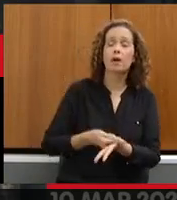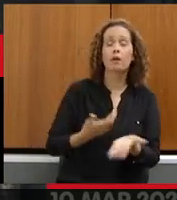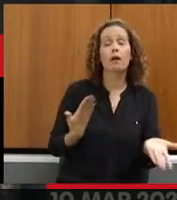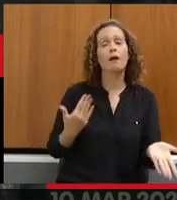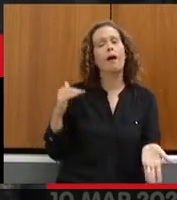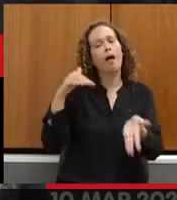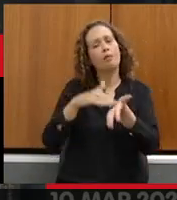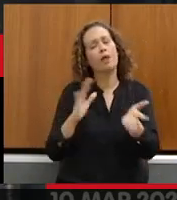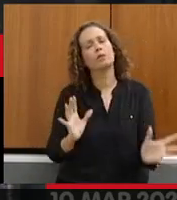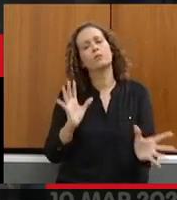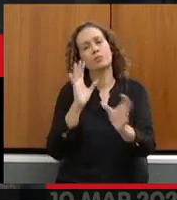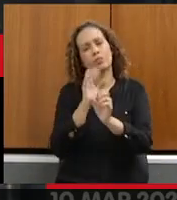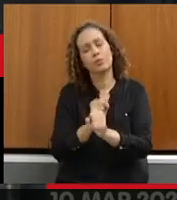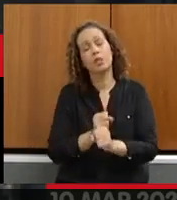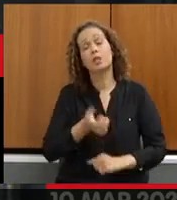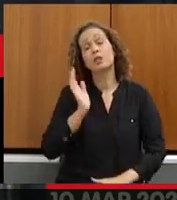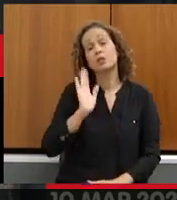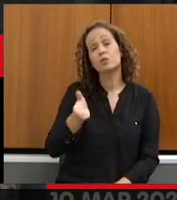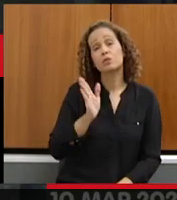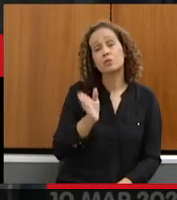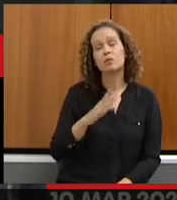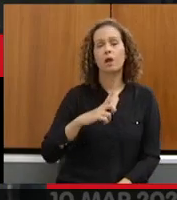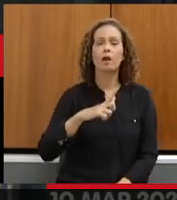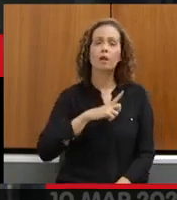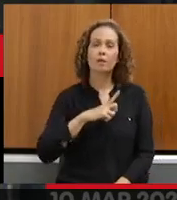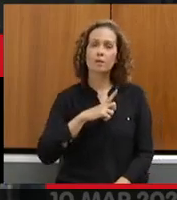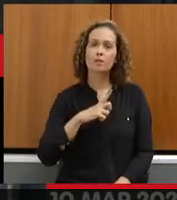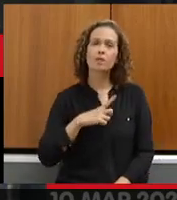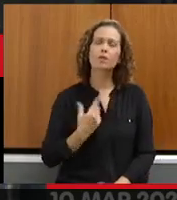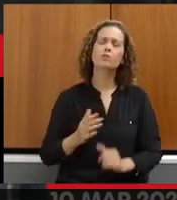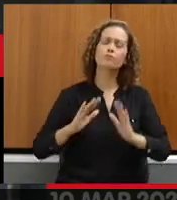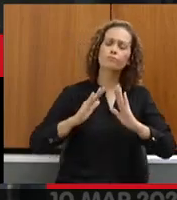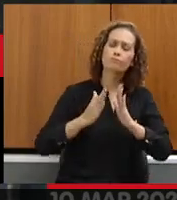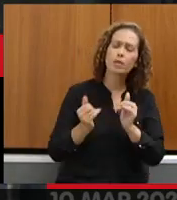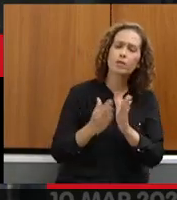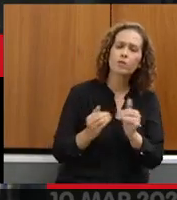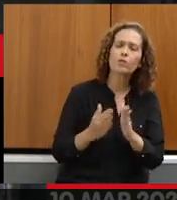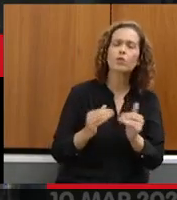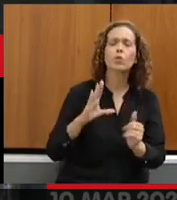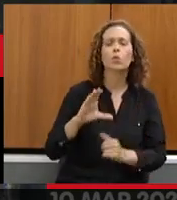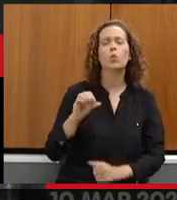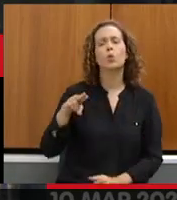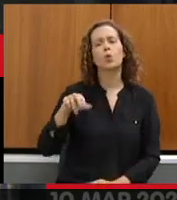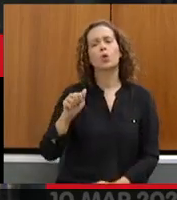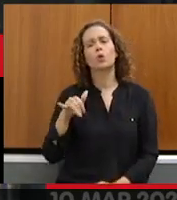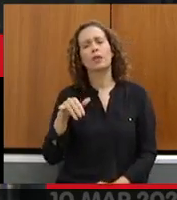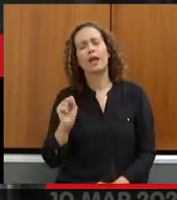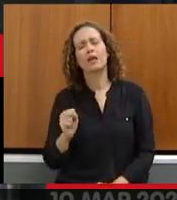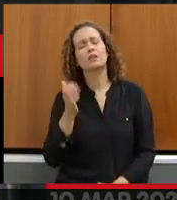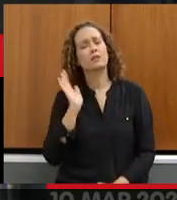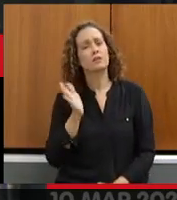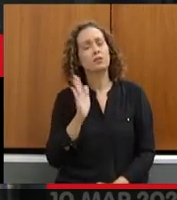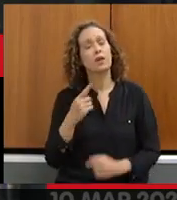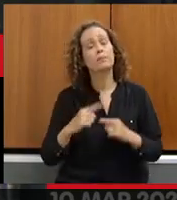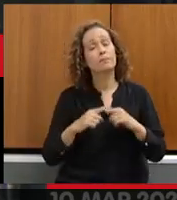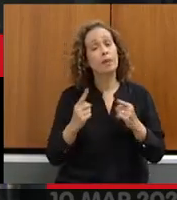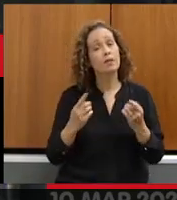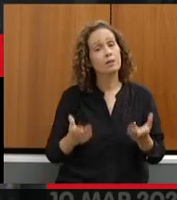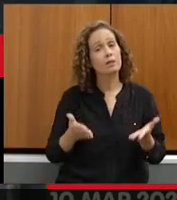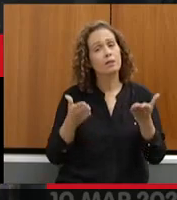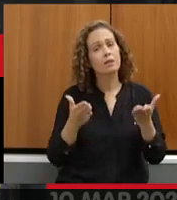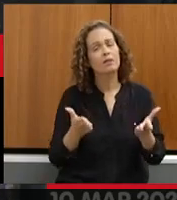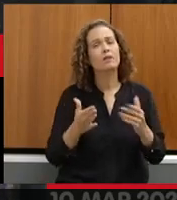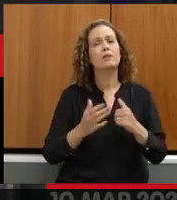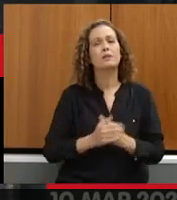esse quantitativo absoluto já existe solicitações do conass nesse sentido o ministério mas isto será